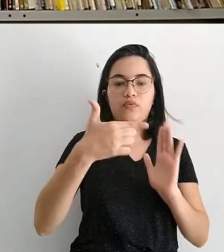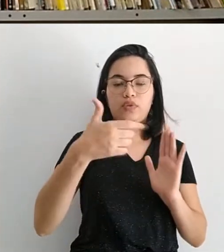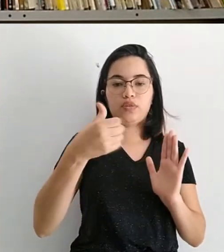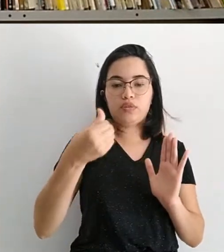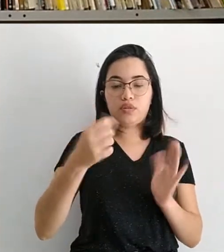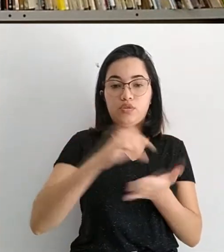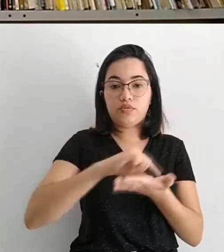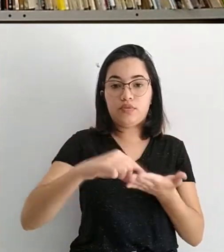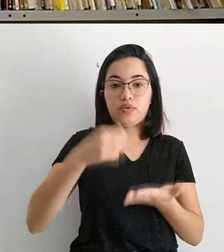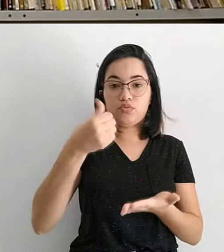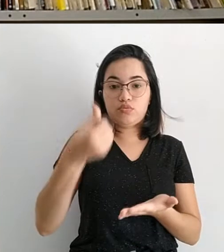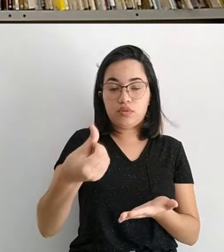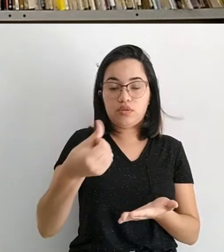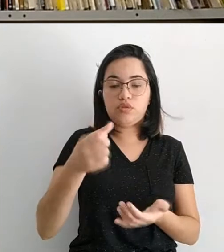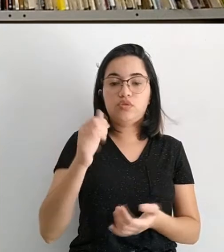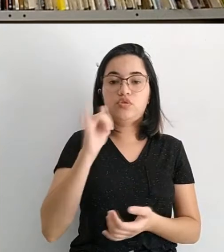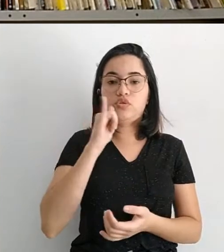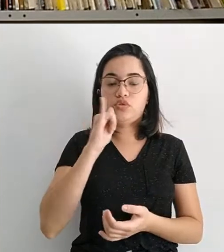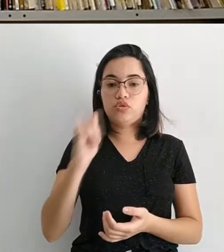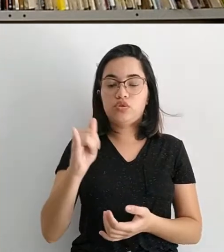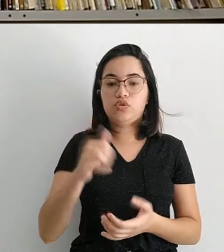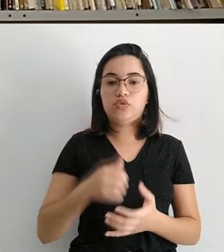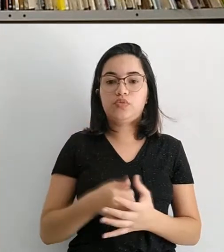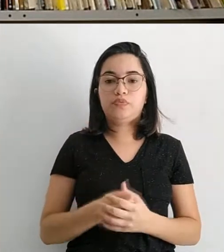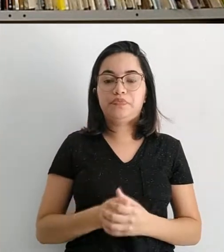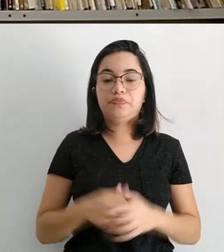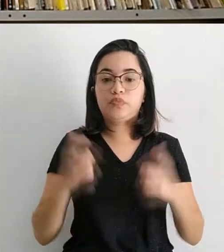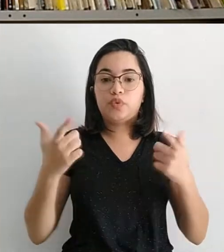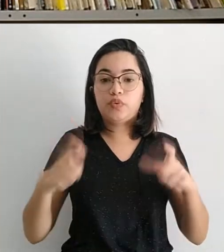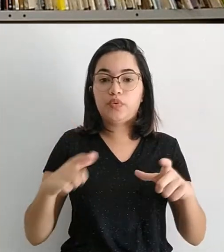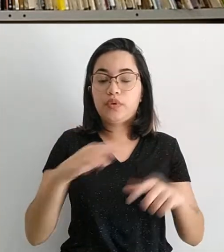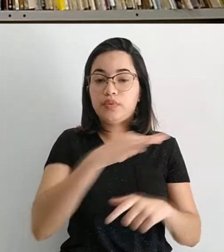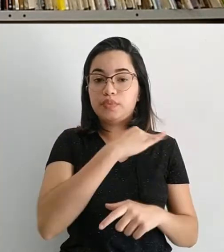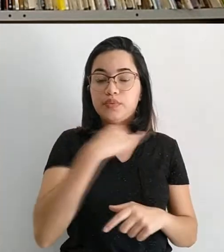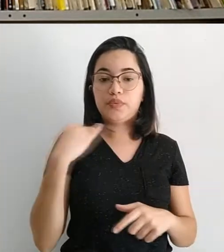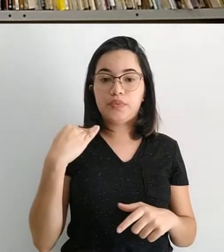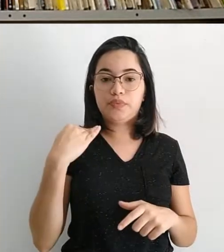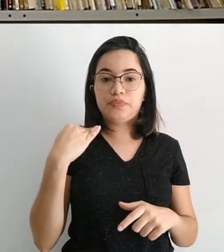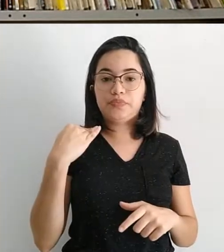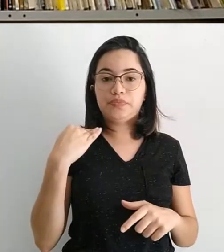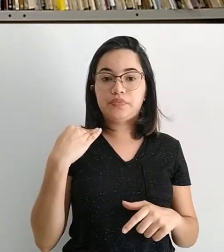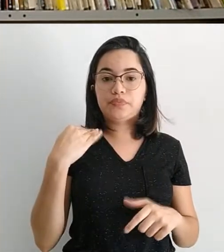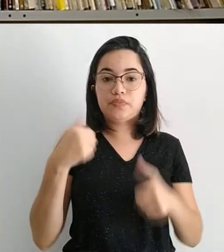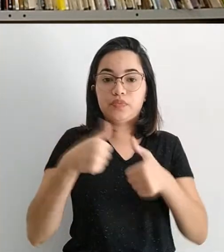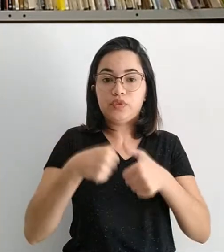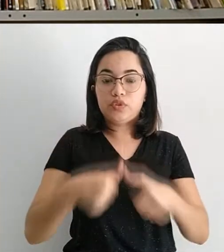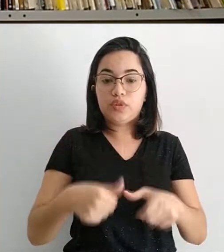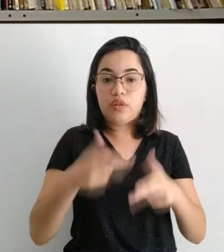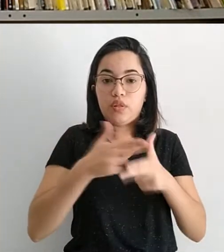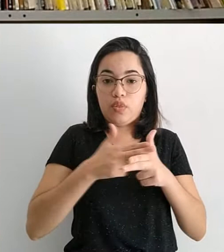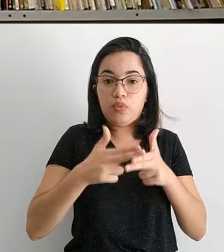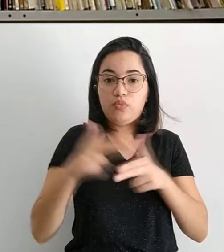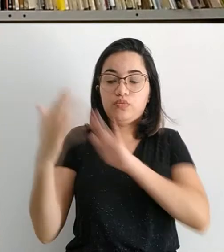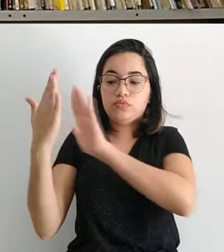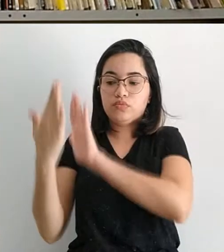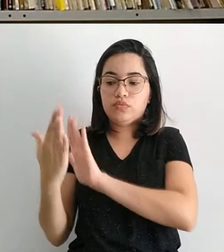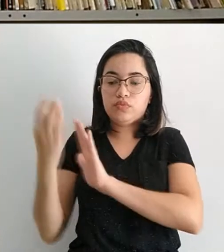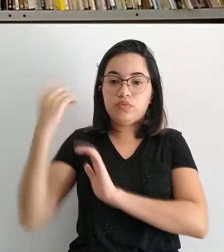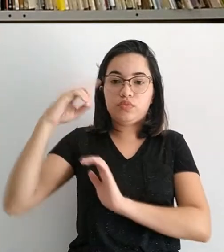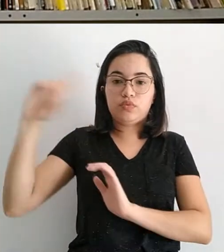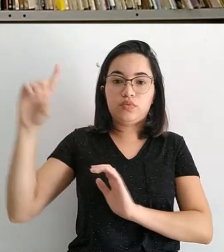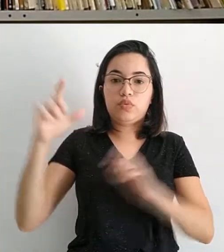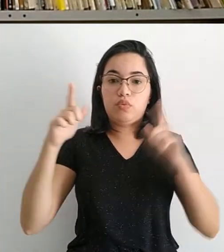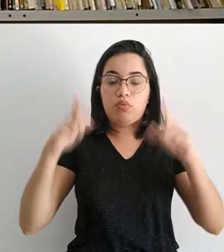verso 6, diz assim: o lugar dos mortos está nu diante de Deus,